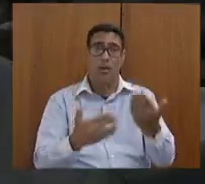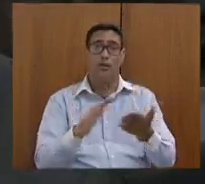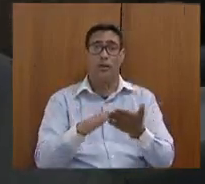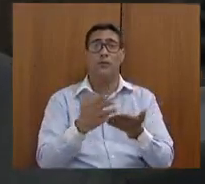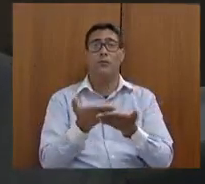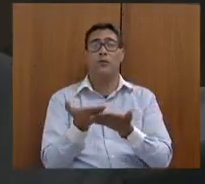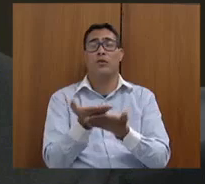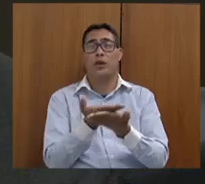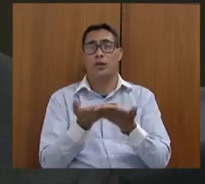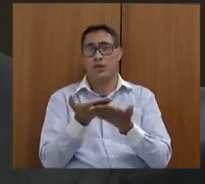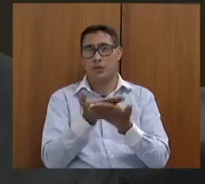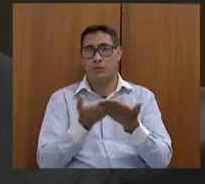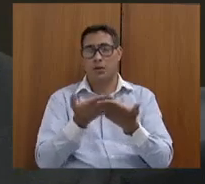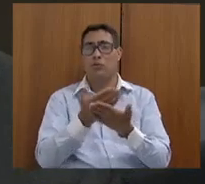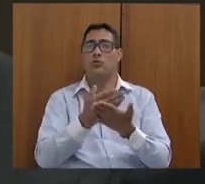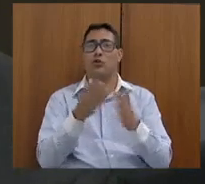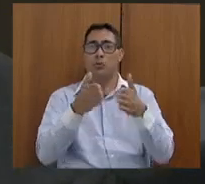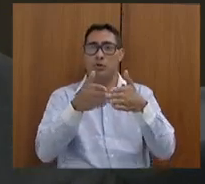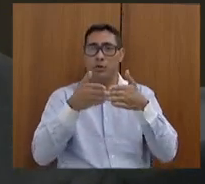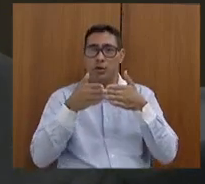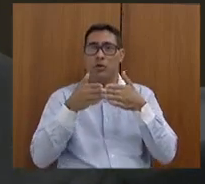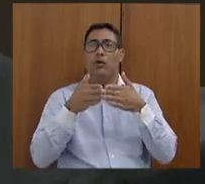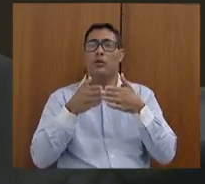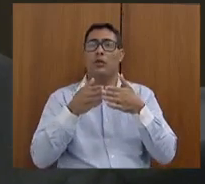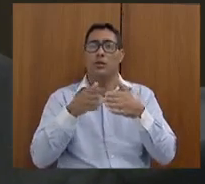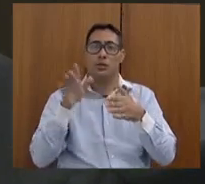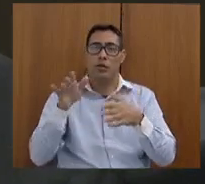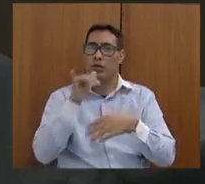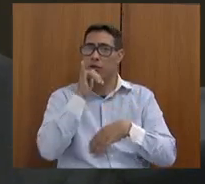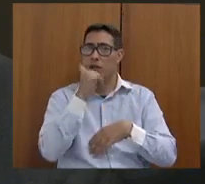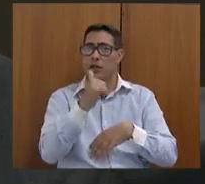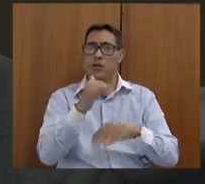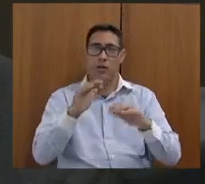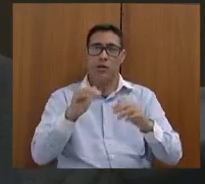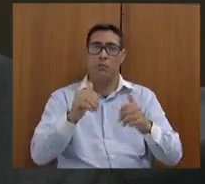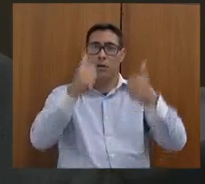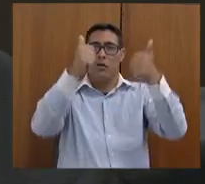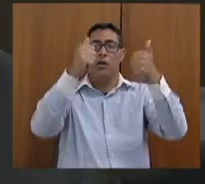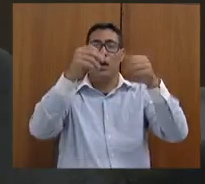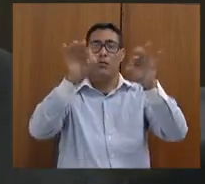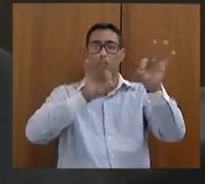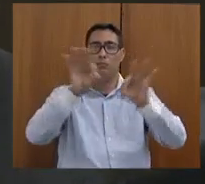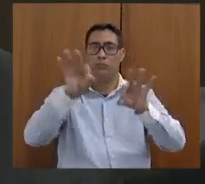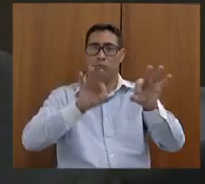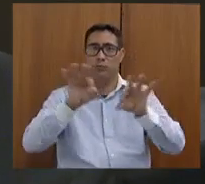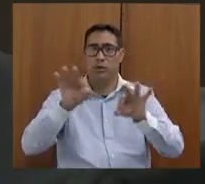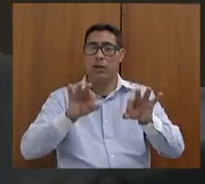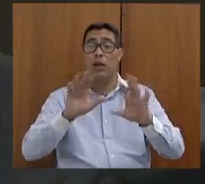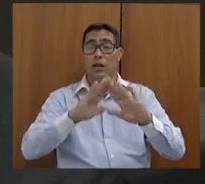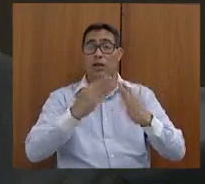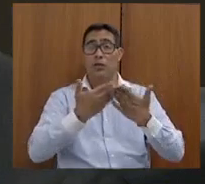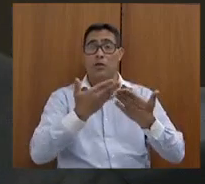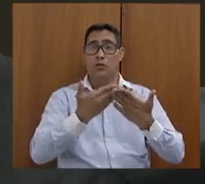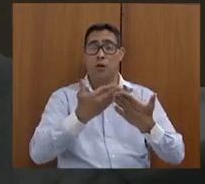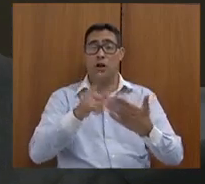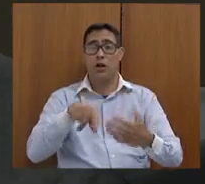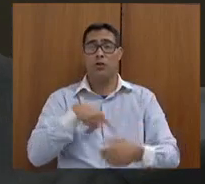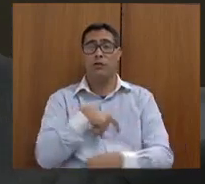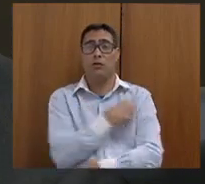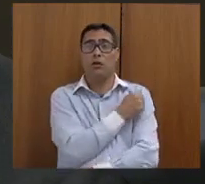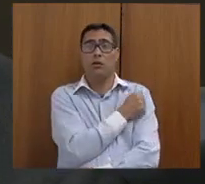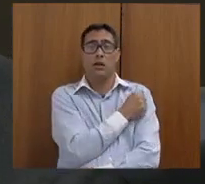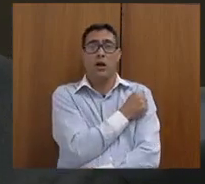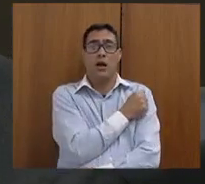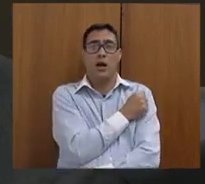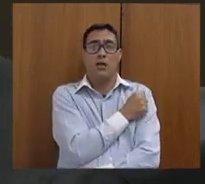de uma solicitação para o reforço de rede e adequação da rede escolar dessa escola que eu fui aluno